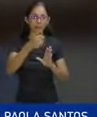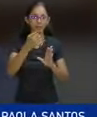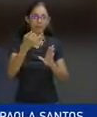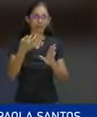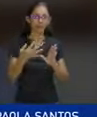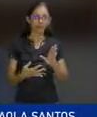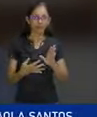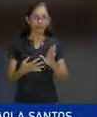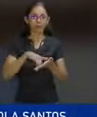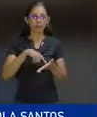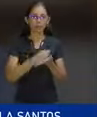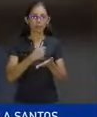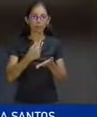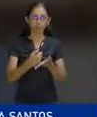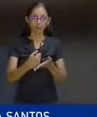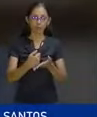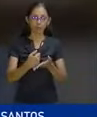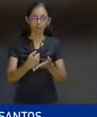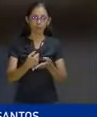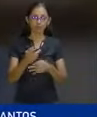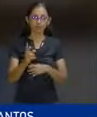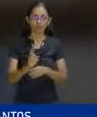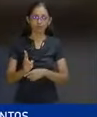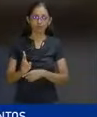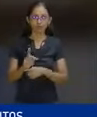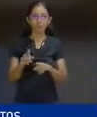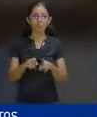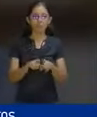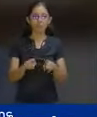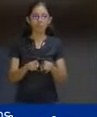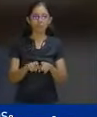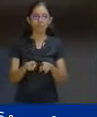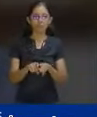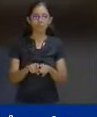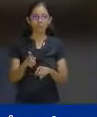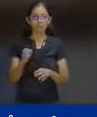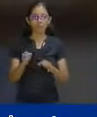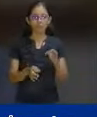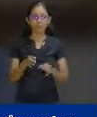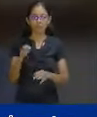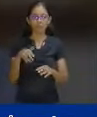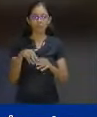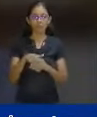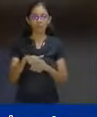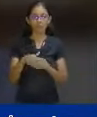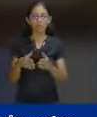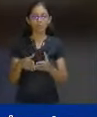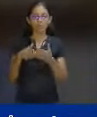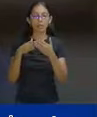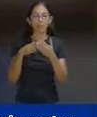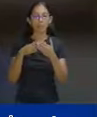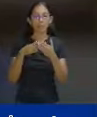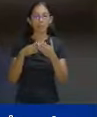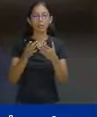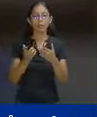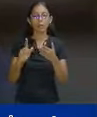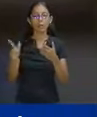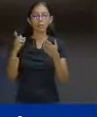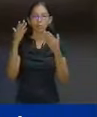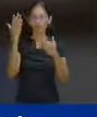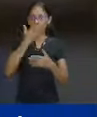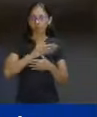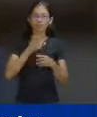que, além dos documentos fiscais, a Justiça Eleitoral ela poderá admitir, para fins de comprovação de gastos, qualquer meio idôneo de